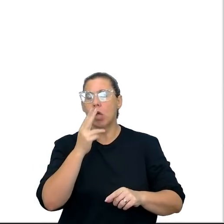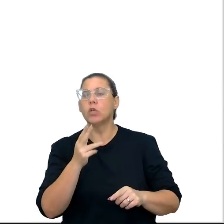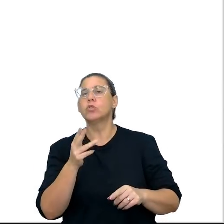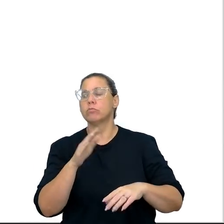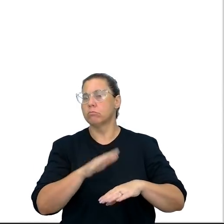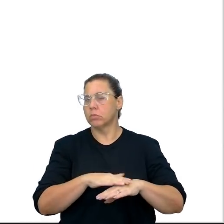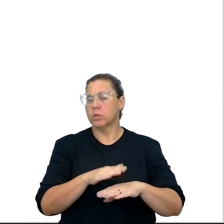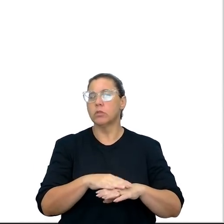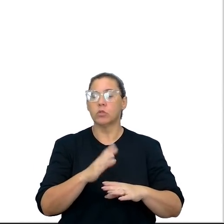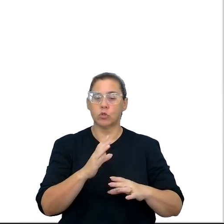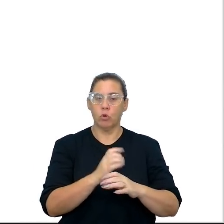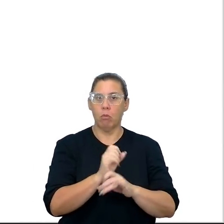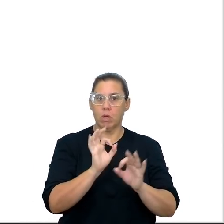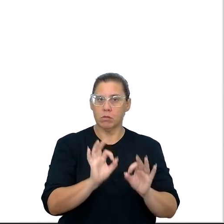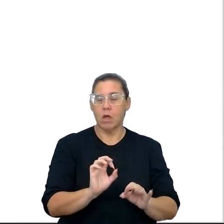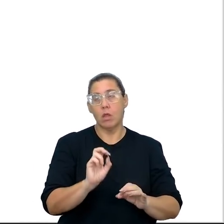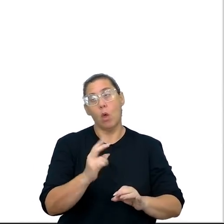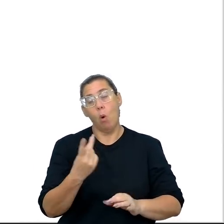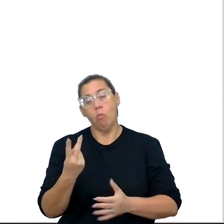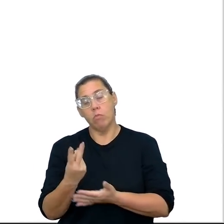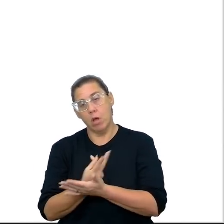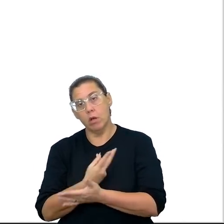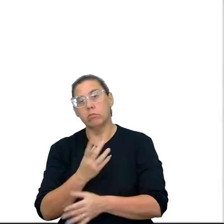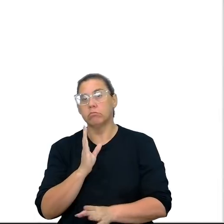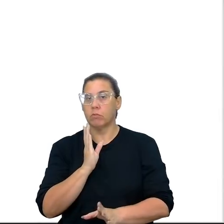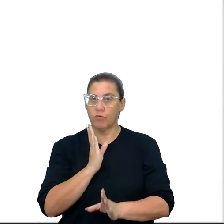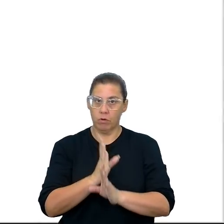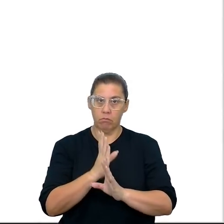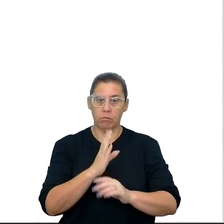ou não os resultados encontrados.